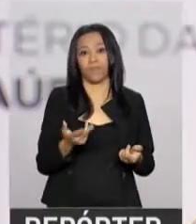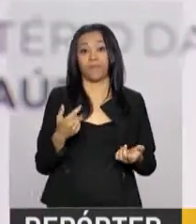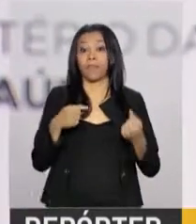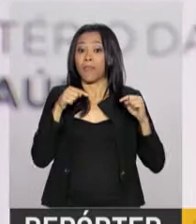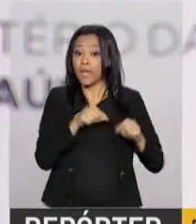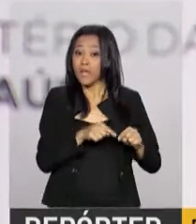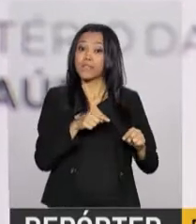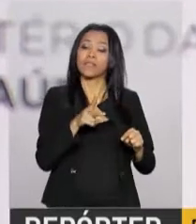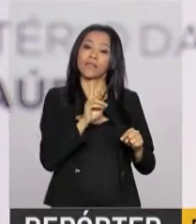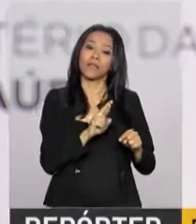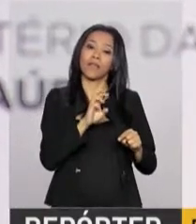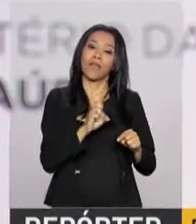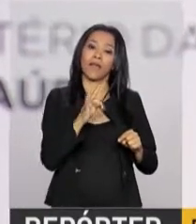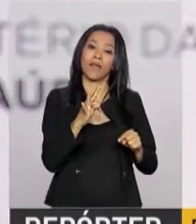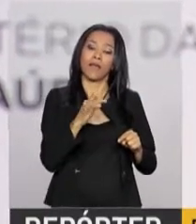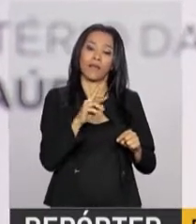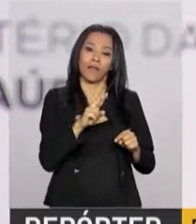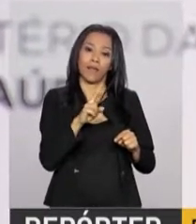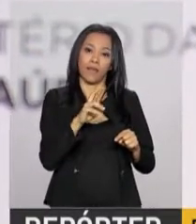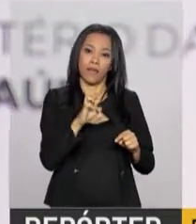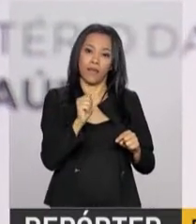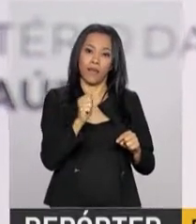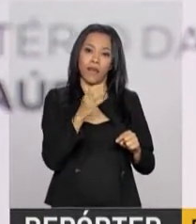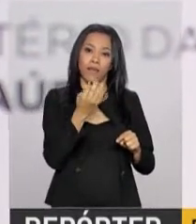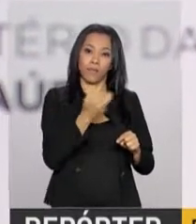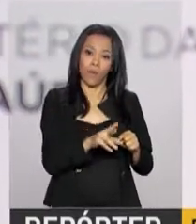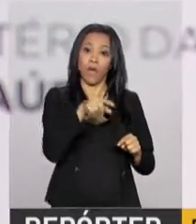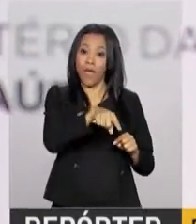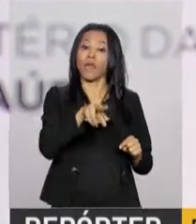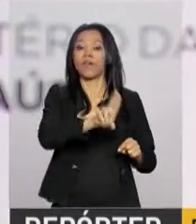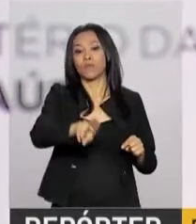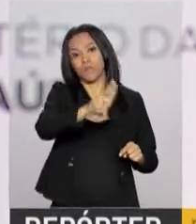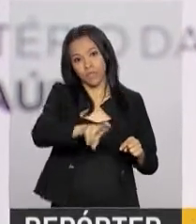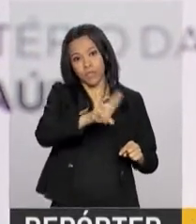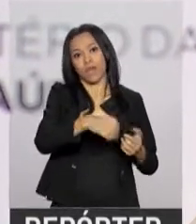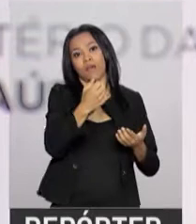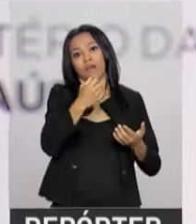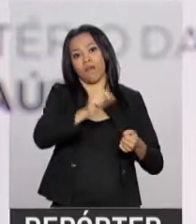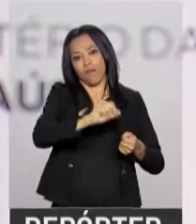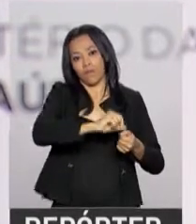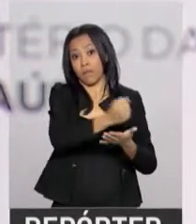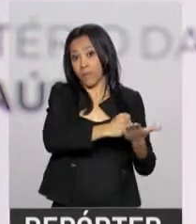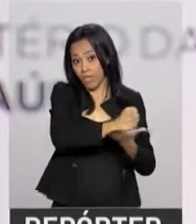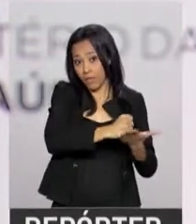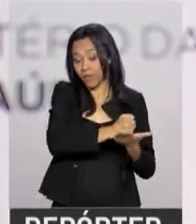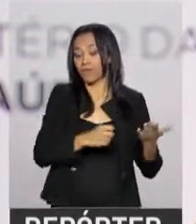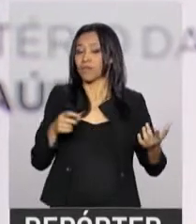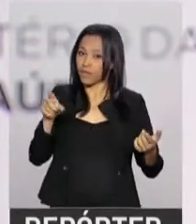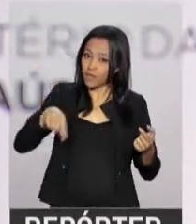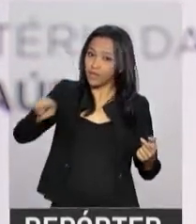radiofármacos que são os produtos que são utilizados na quimioterapia a e que som